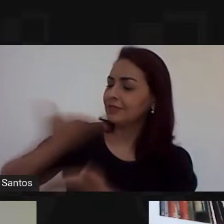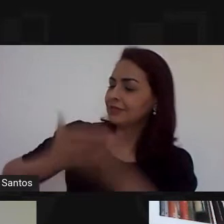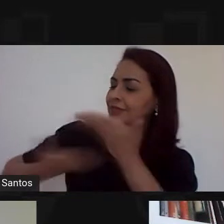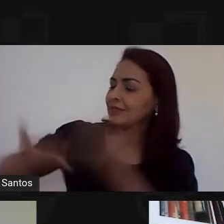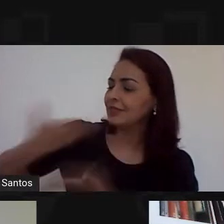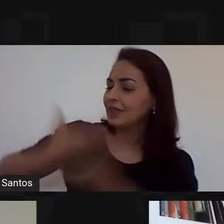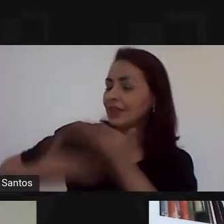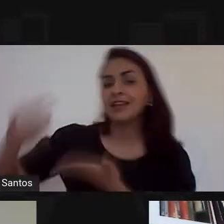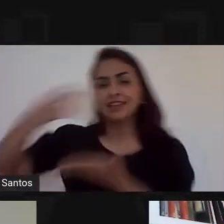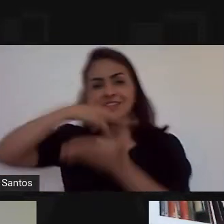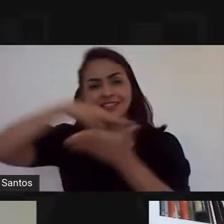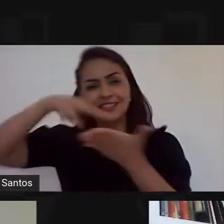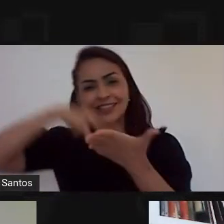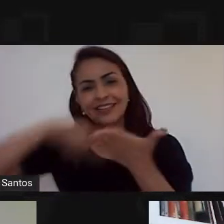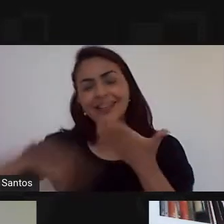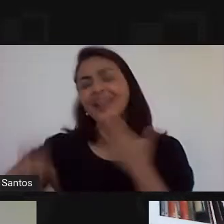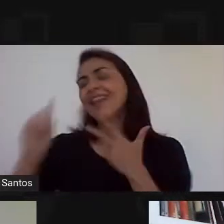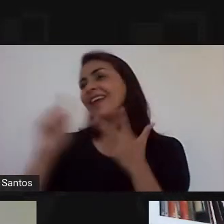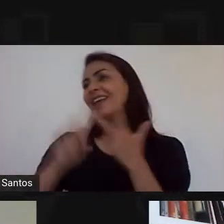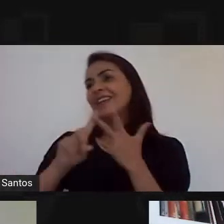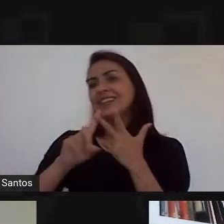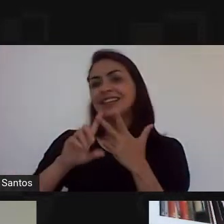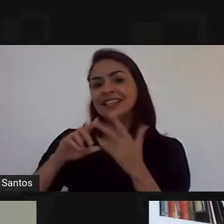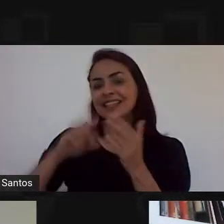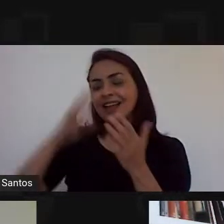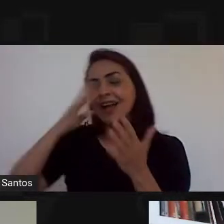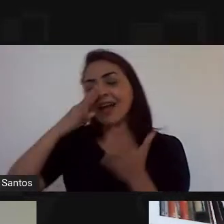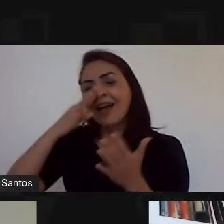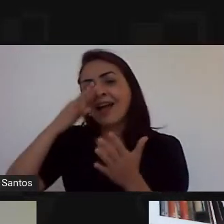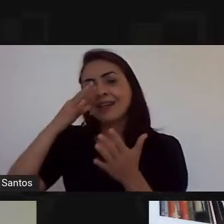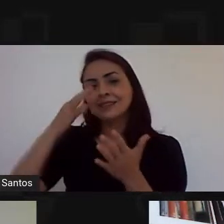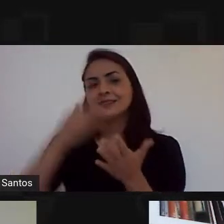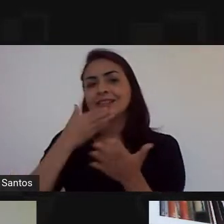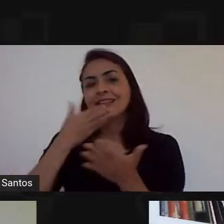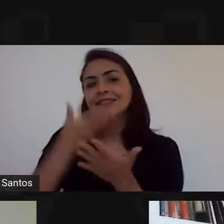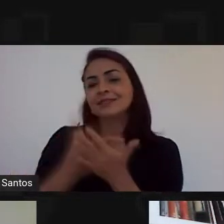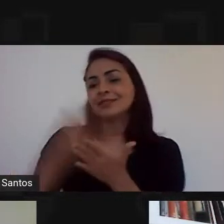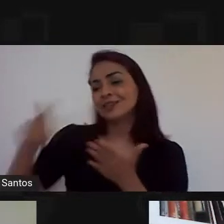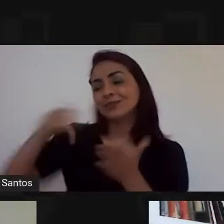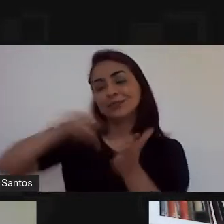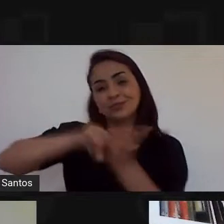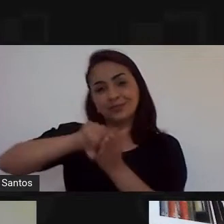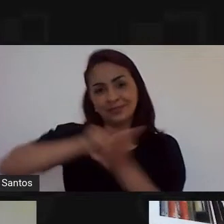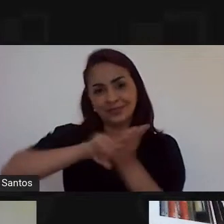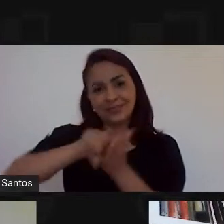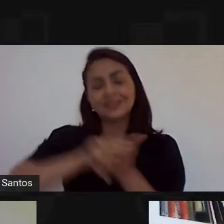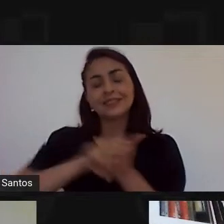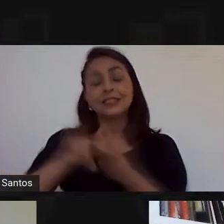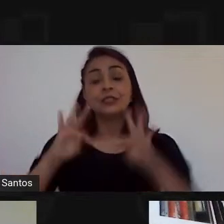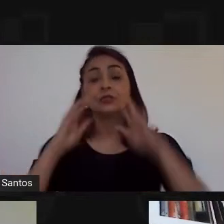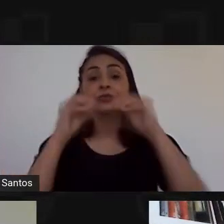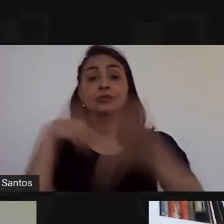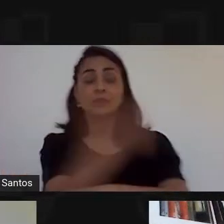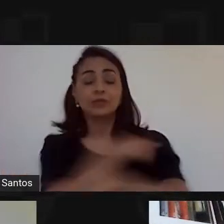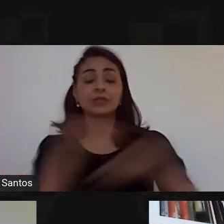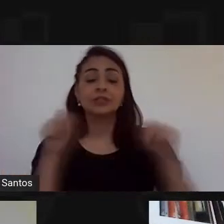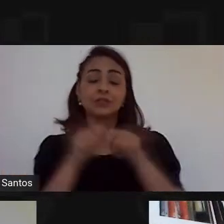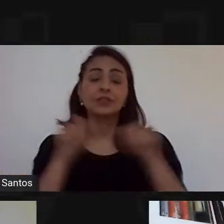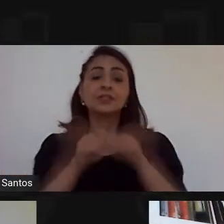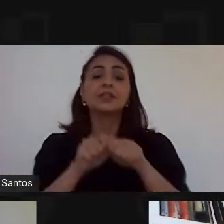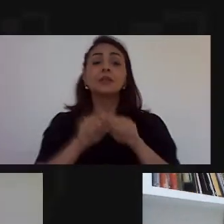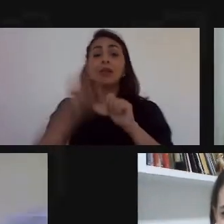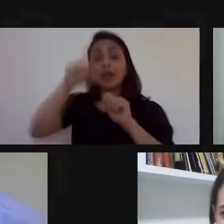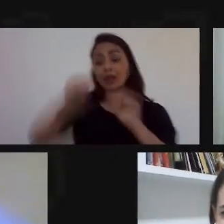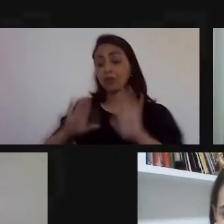professora, e vou dizer, professora, tudo que nós fizemos e fazemos é realmente em prol do ensino, da educação,